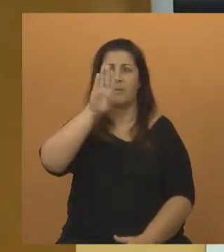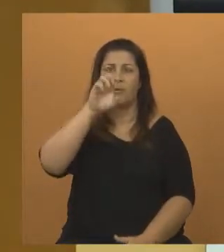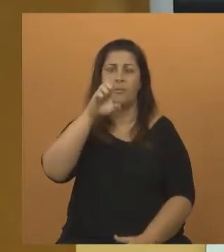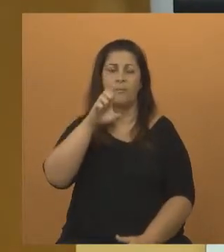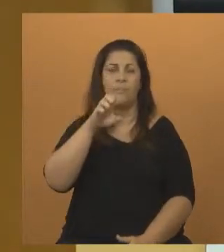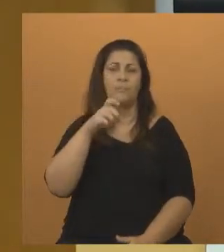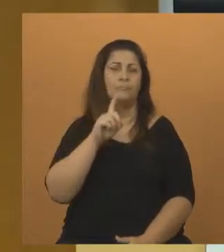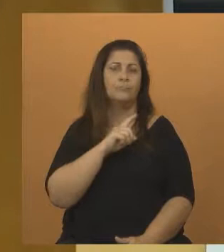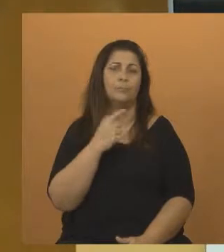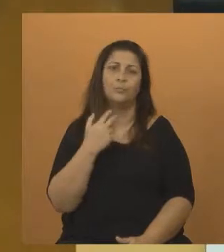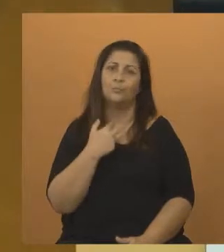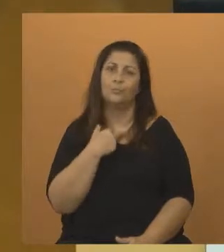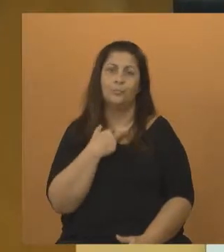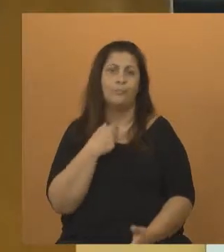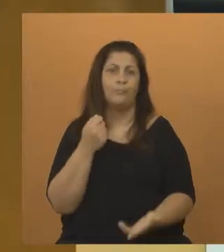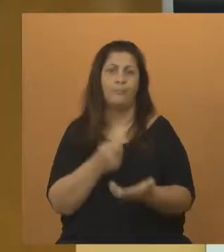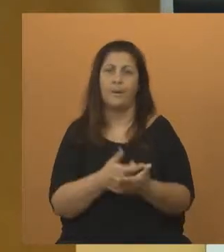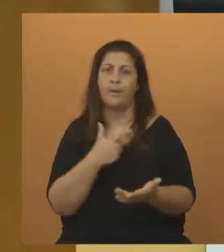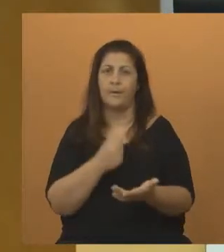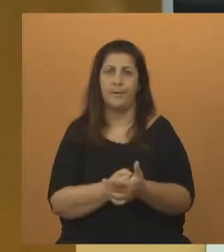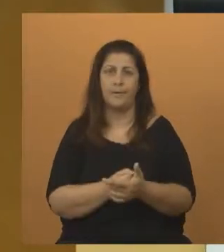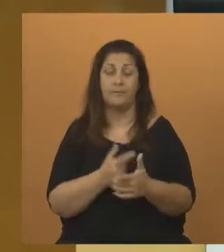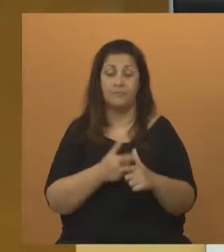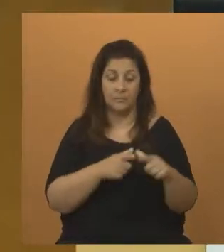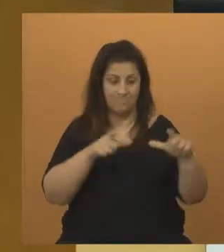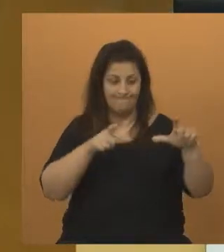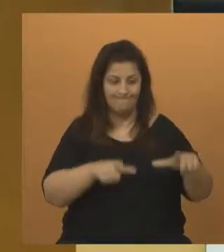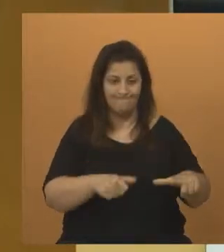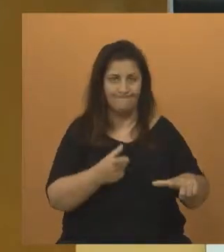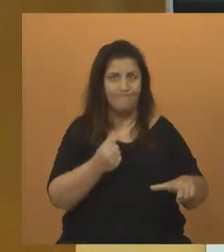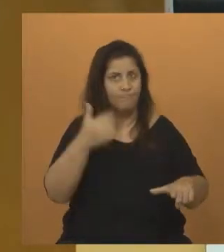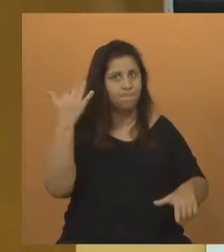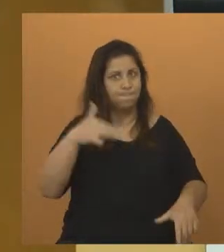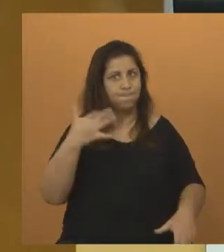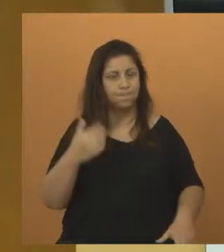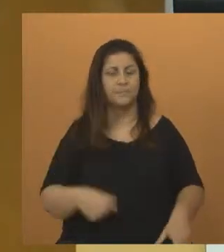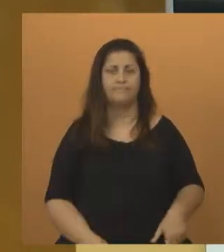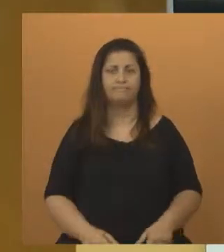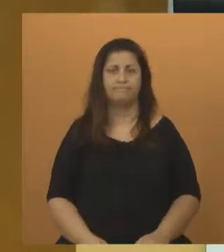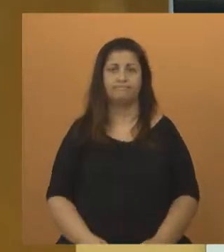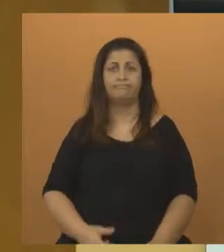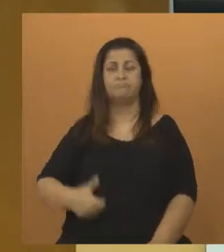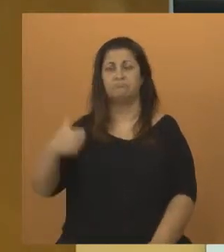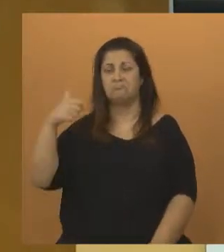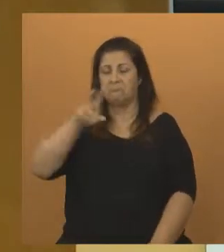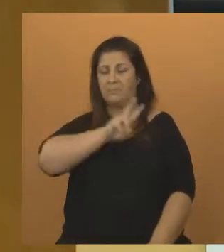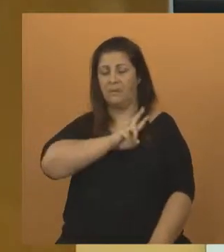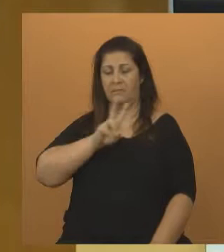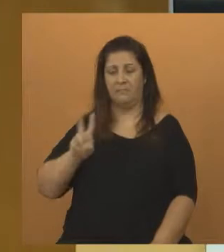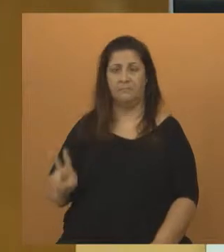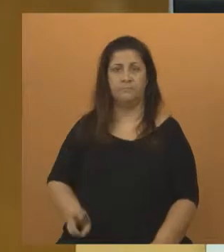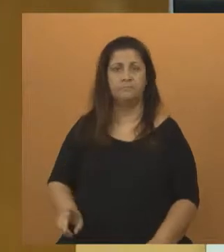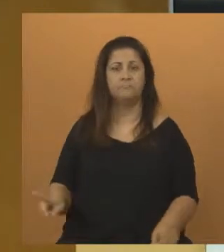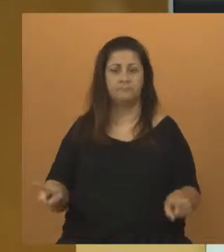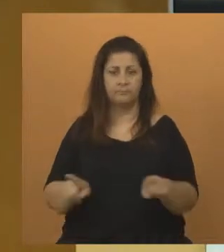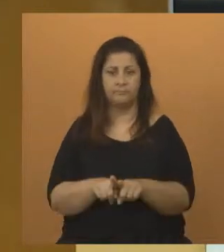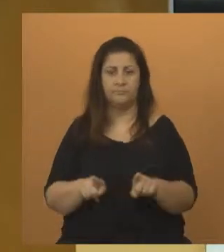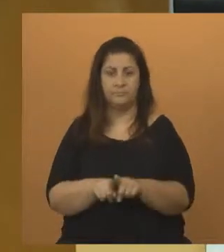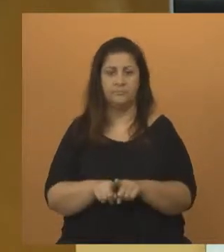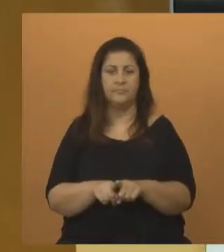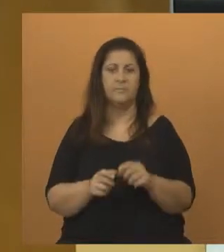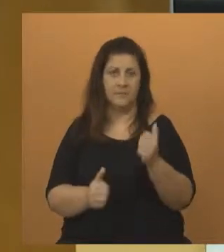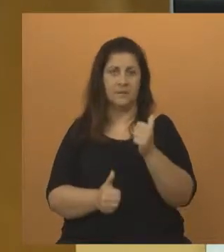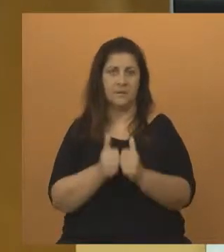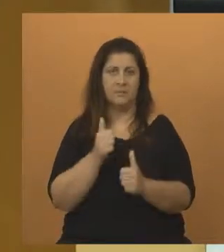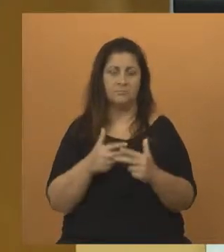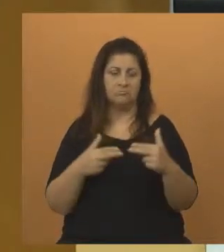e comprou, porque são áreas valorizadas na cidade. E eu, como vereador, e também como esportista, porque gosto de